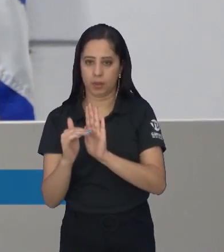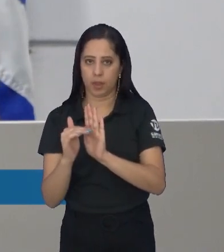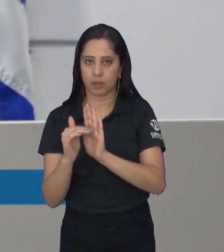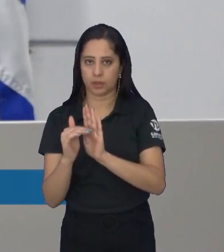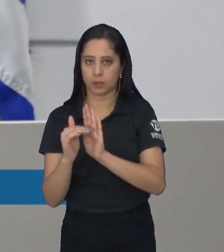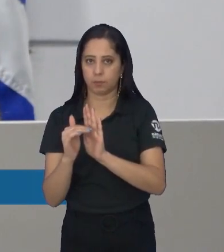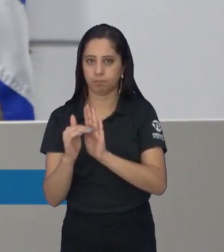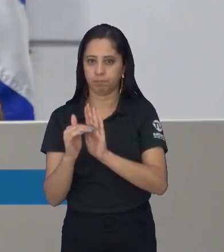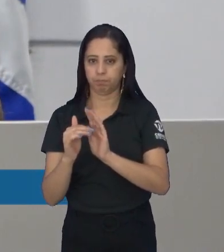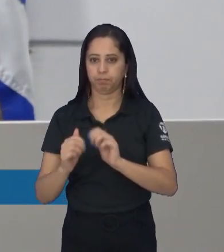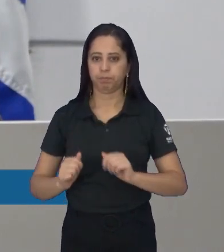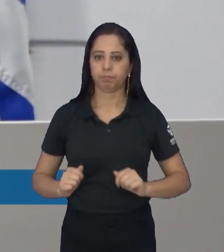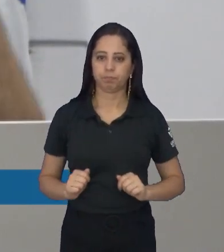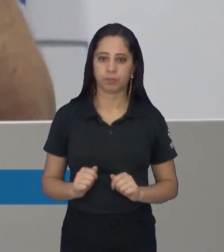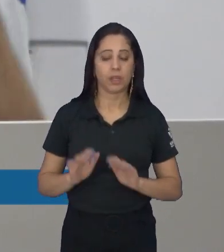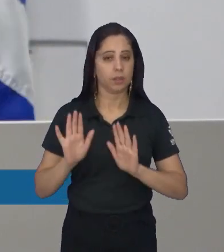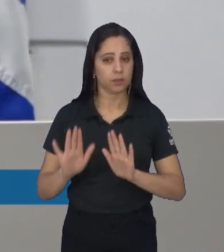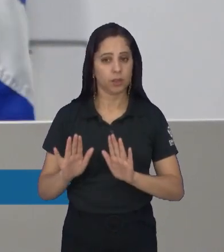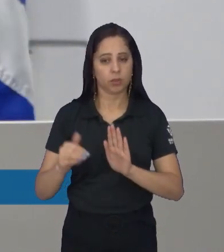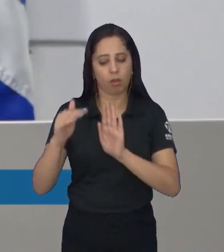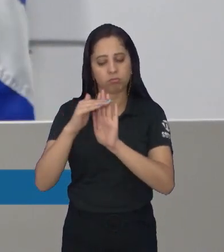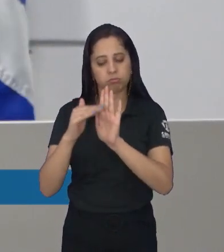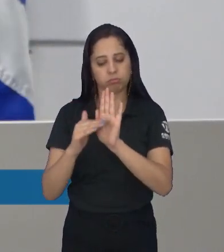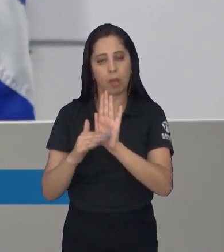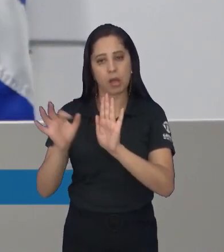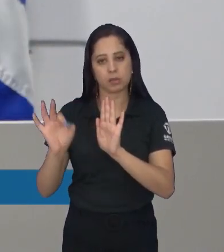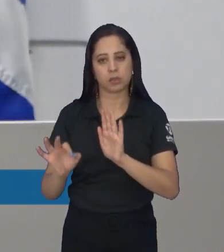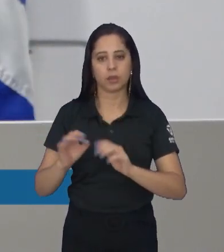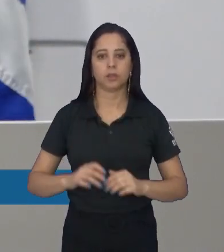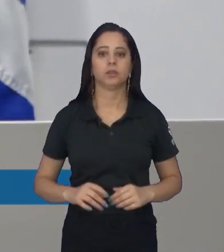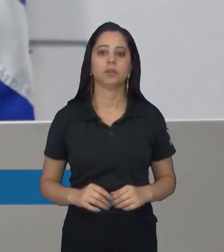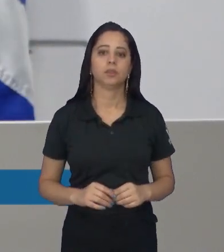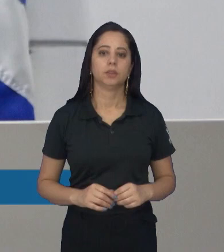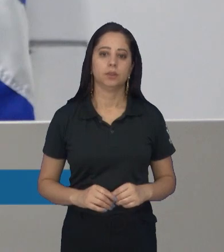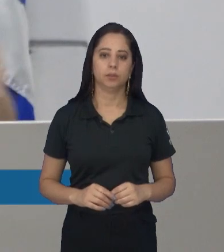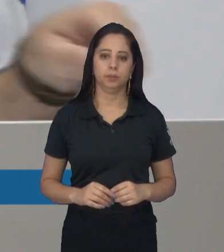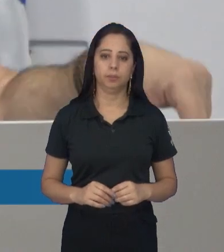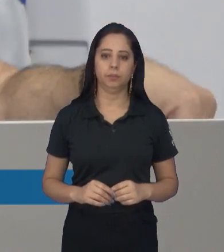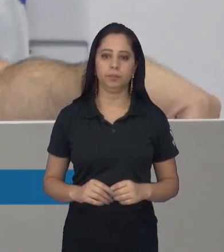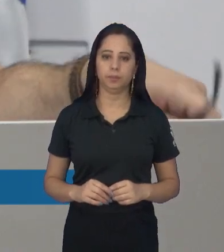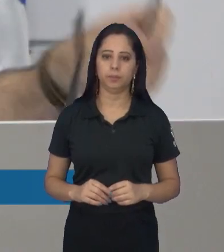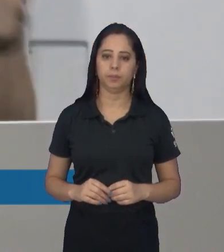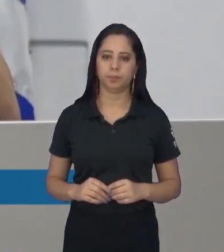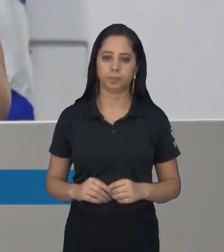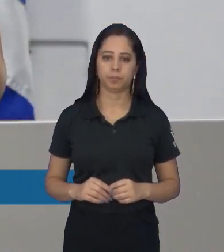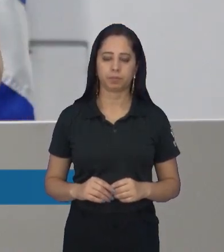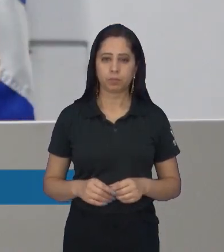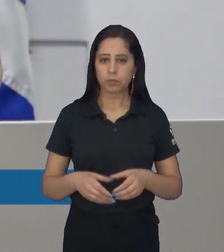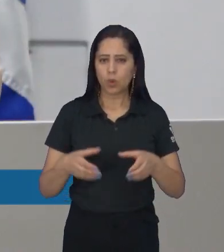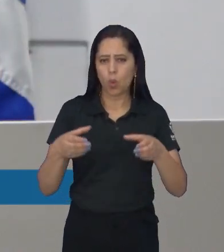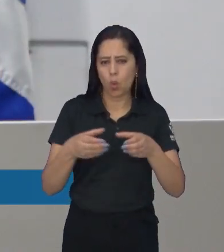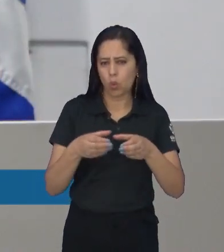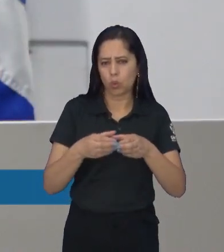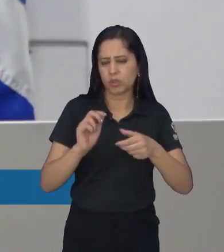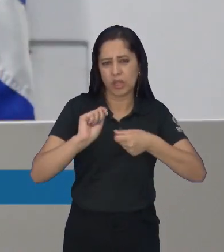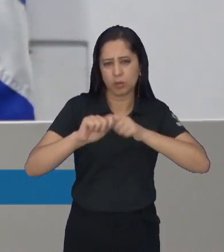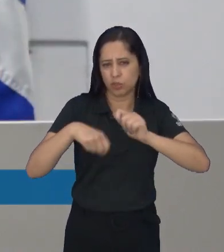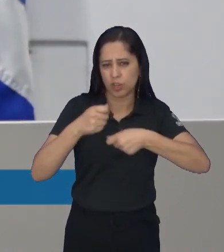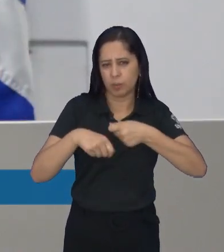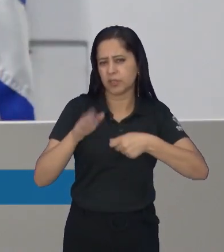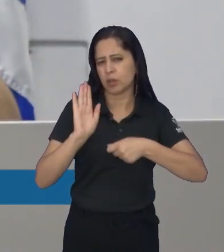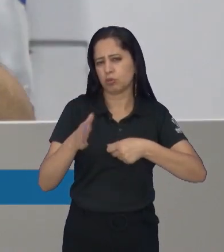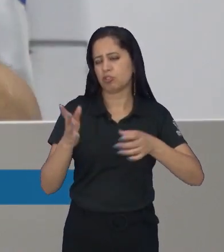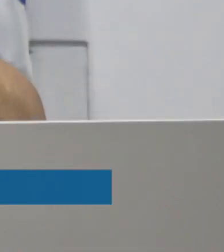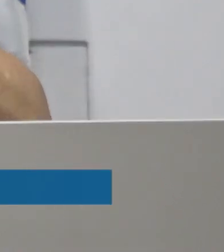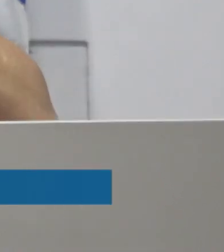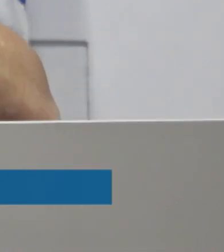Conselho Municipal Urbano então tem toda uma legislação ele tinha um produto final e foi entregue né quando publicado